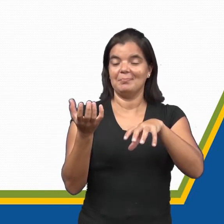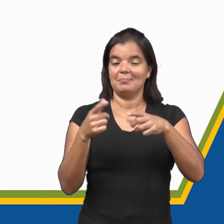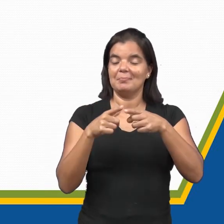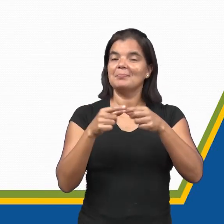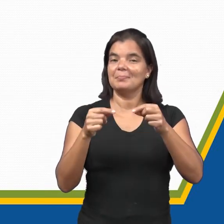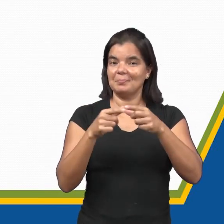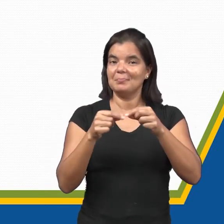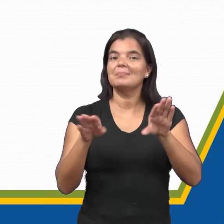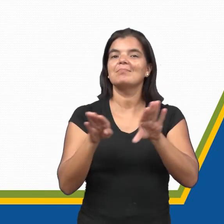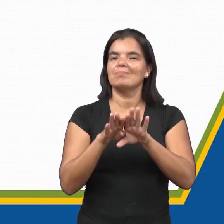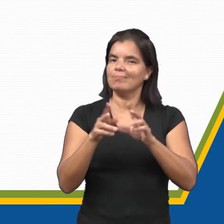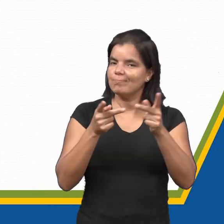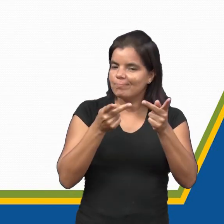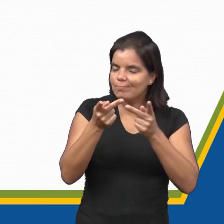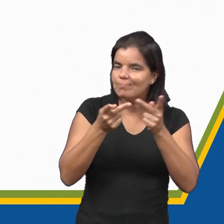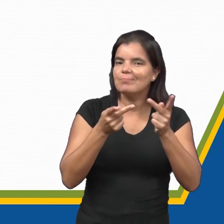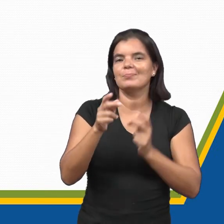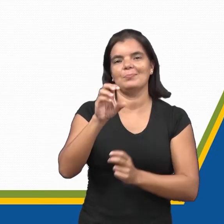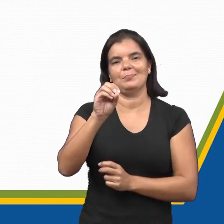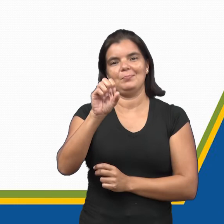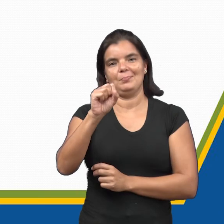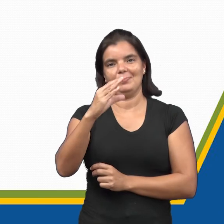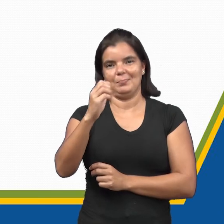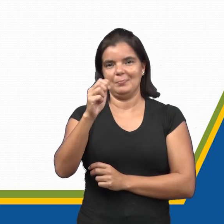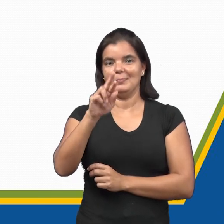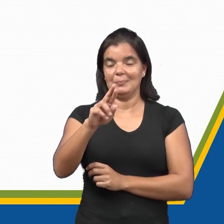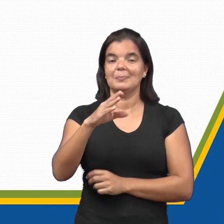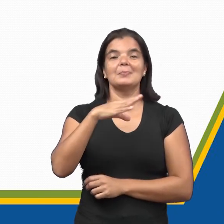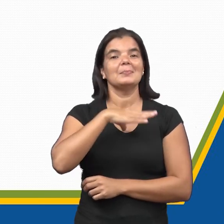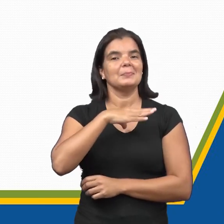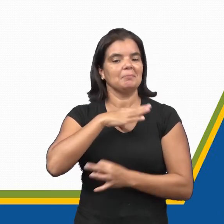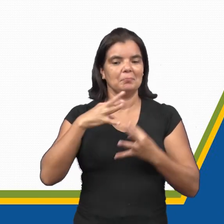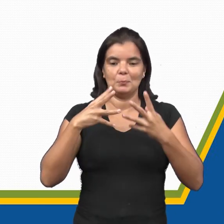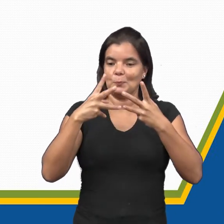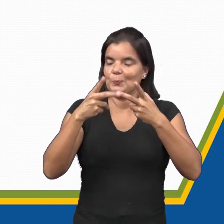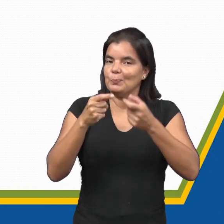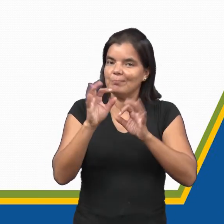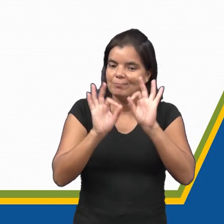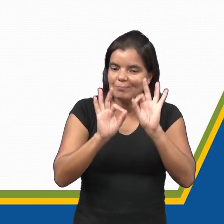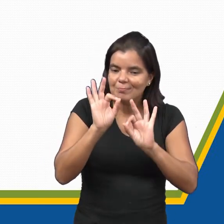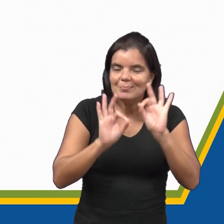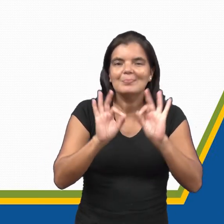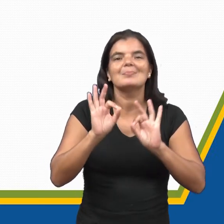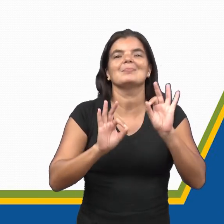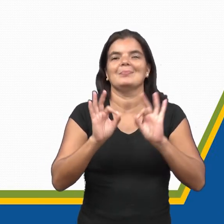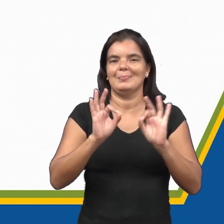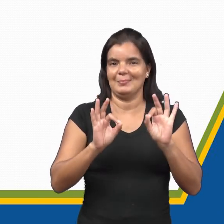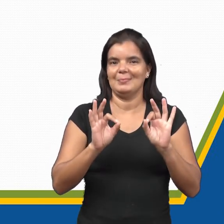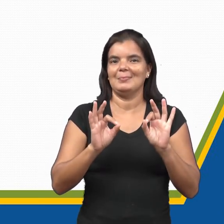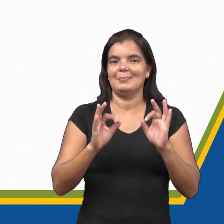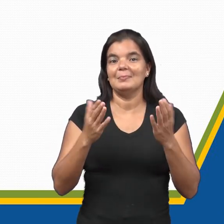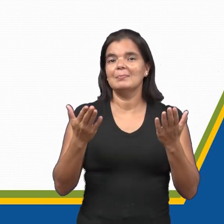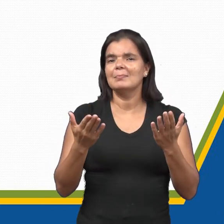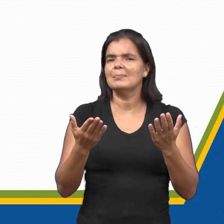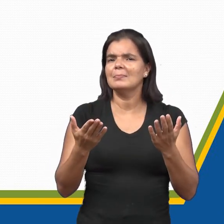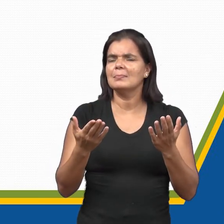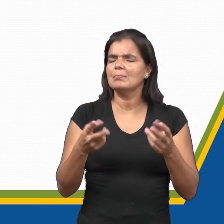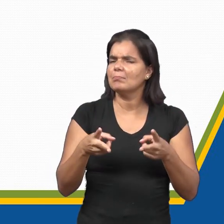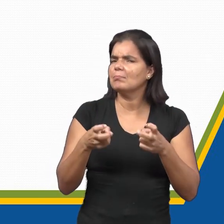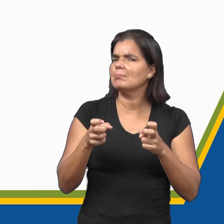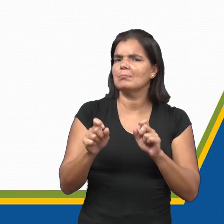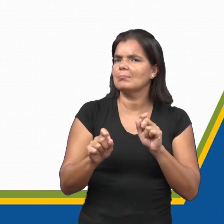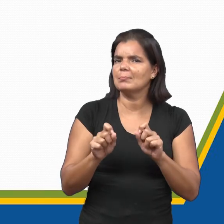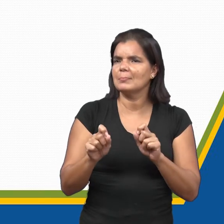Brasília, e foi projetado por Oscar Niemeyer. A cidade inteira foi planejada. E aí o que é que a gente